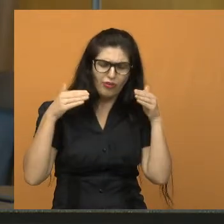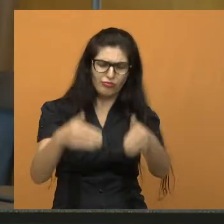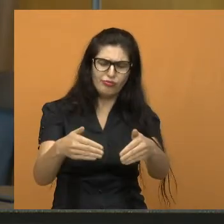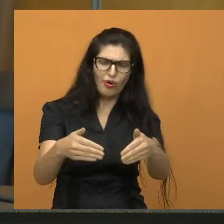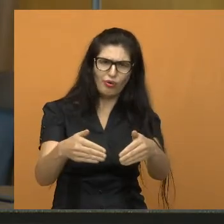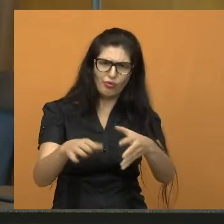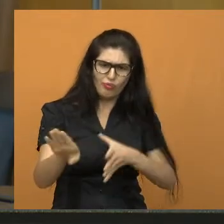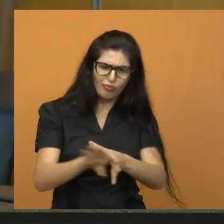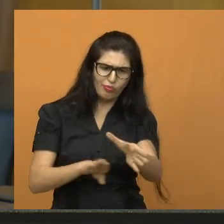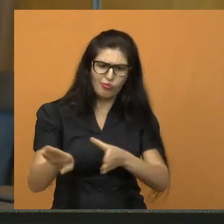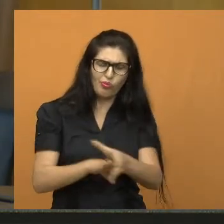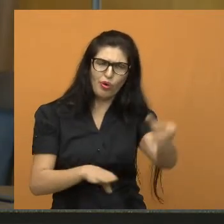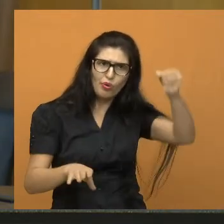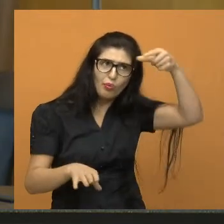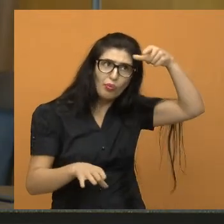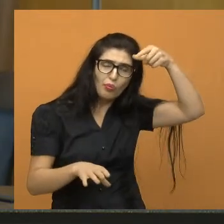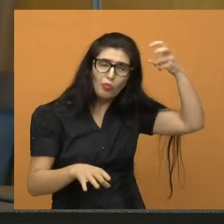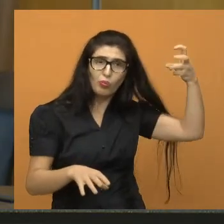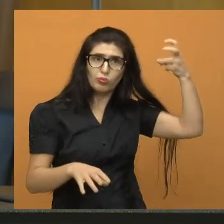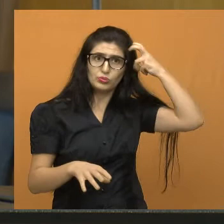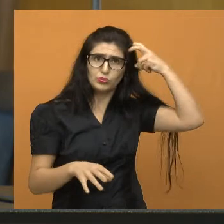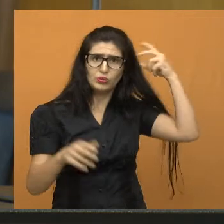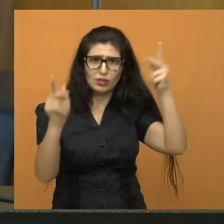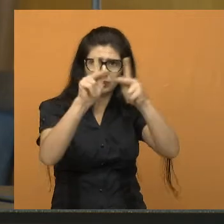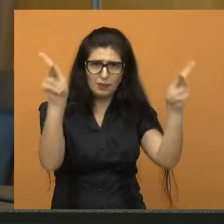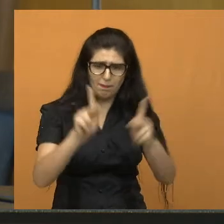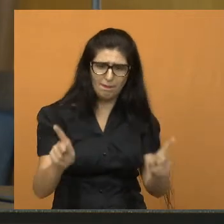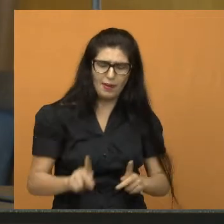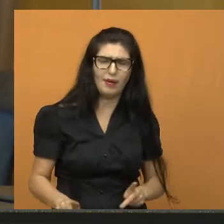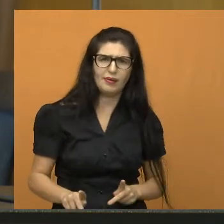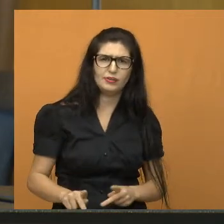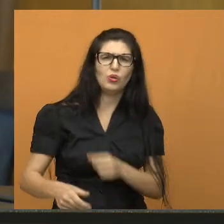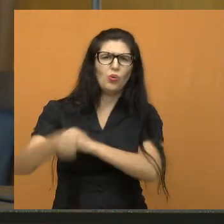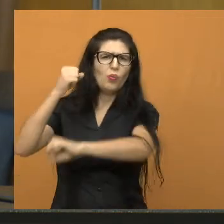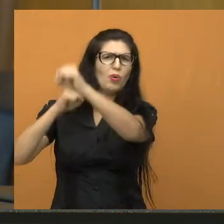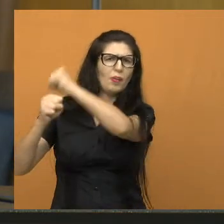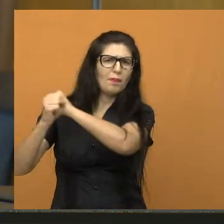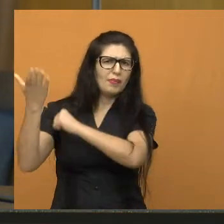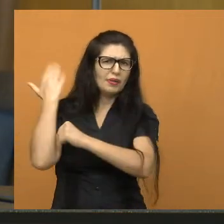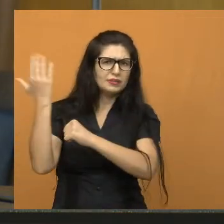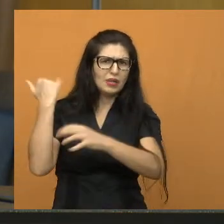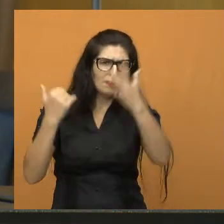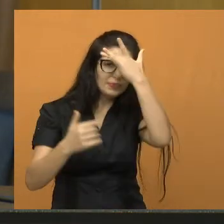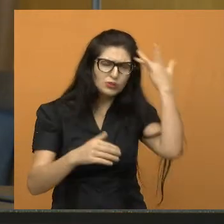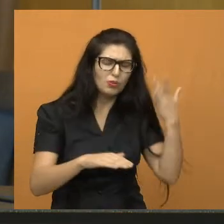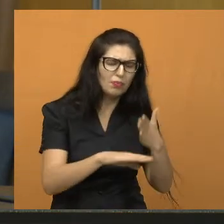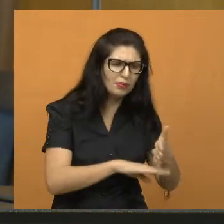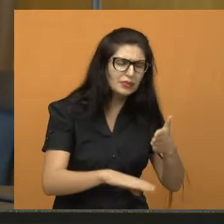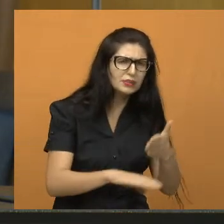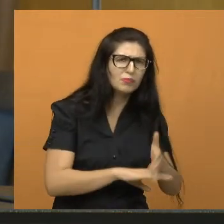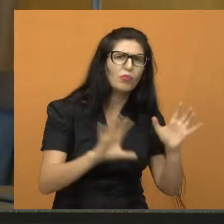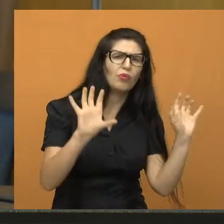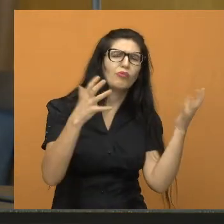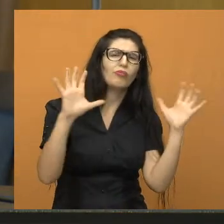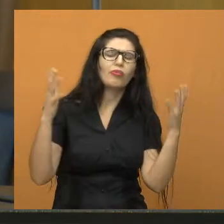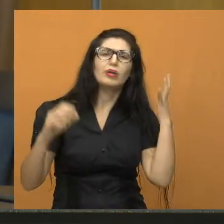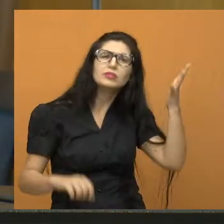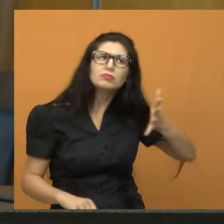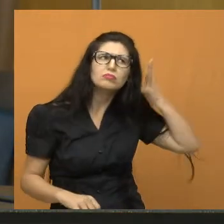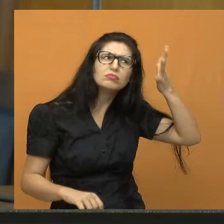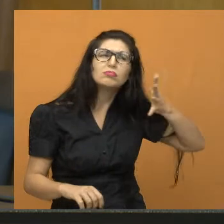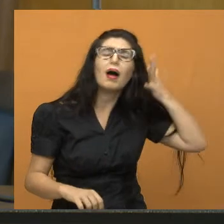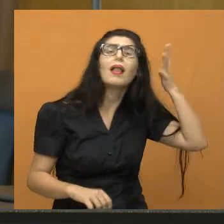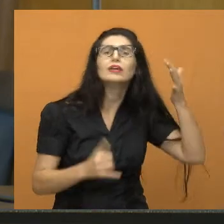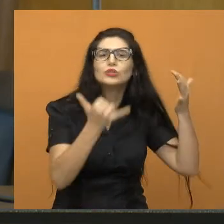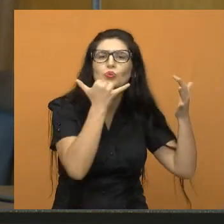né? Em alguns momentos do ano passado, nós levamos alguns servidores para participar de alguns eventos que falavam, de seminários que falavam